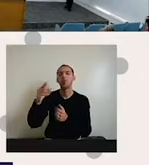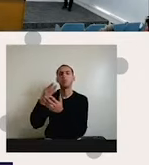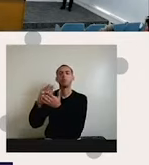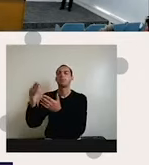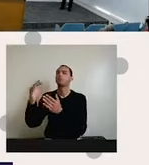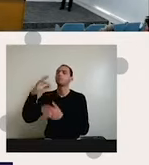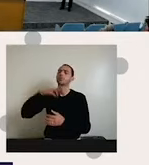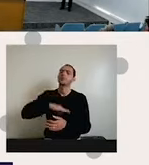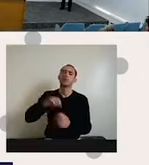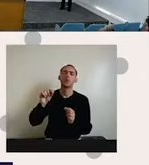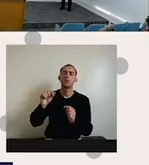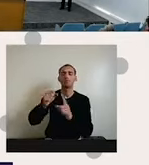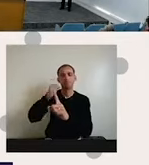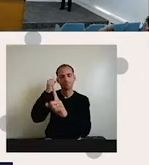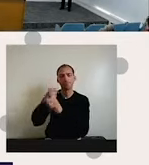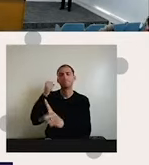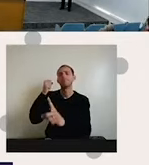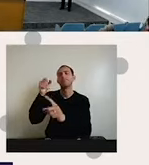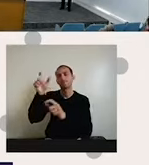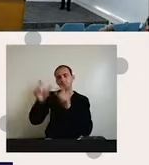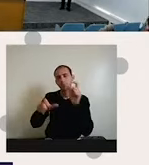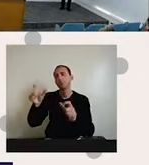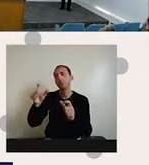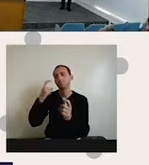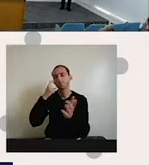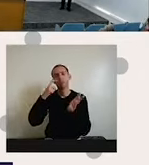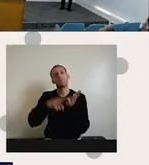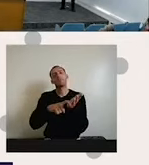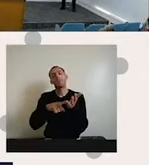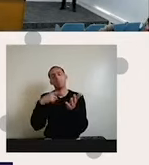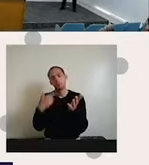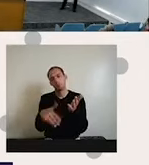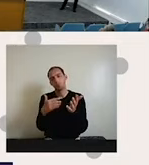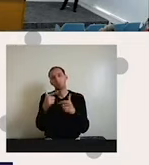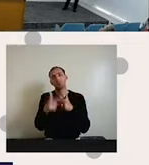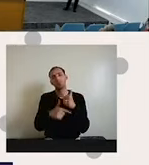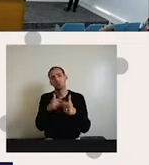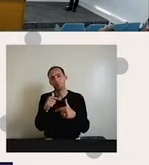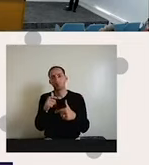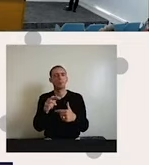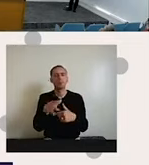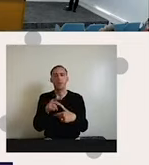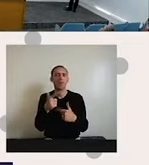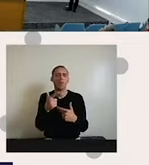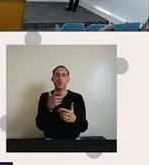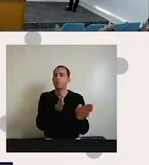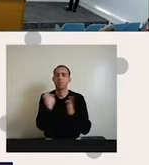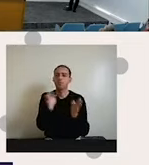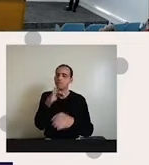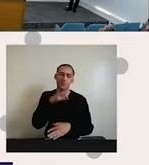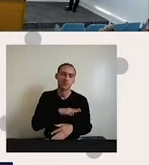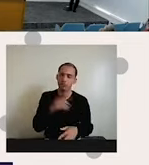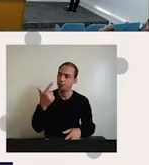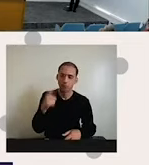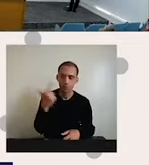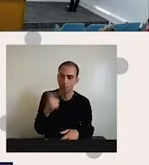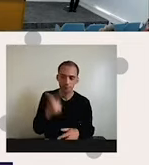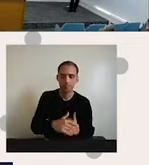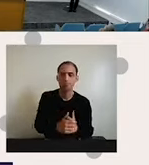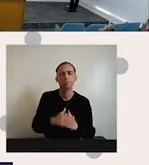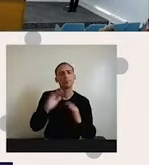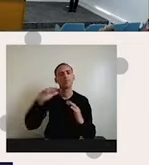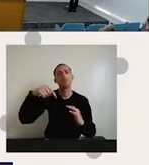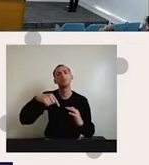nocivo, não tiveram acesso ao benefício acidentário. Então, fica aqui a crítica, no artigo a gente desdobra isso, sobre se